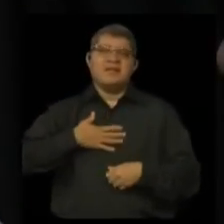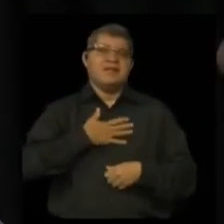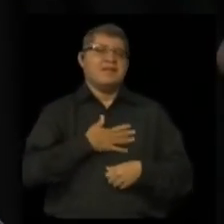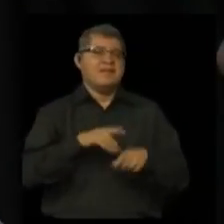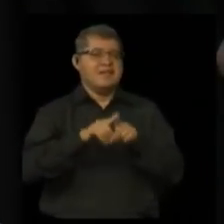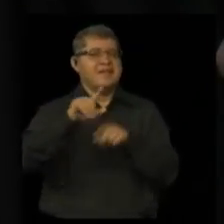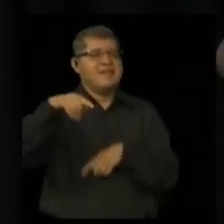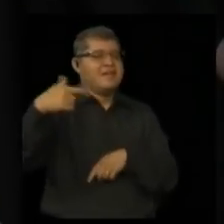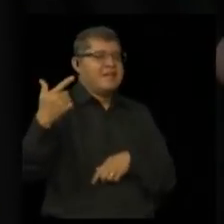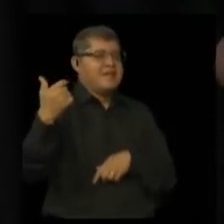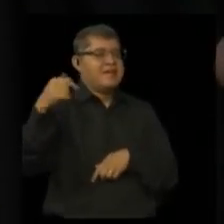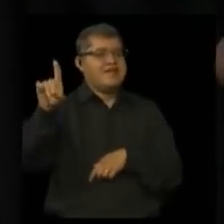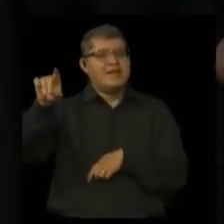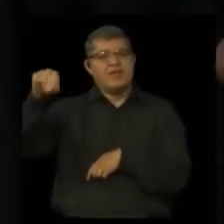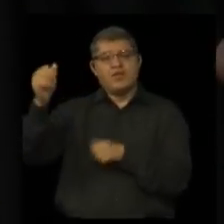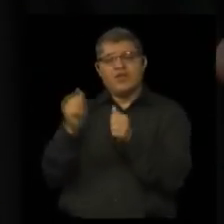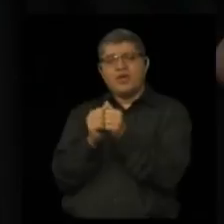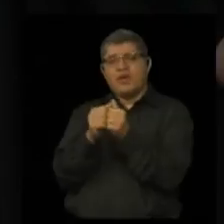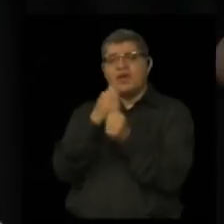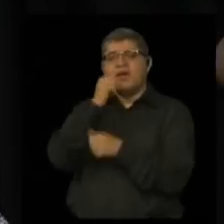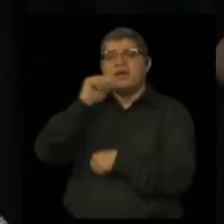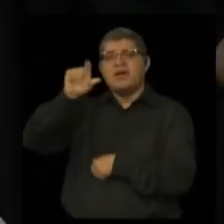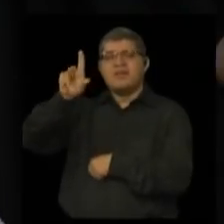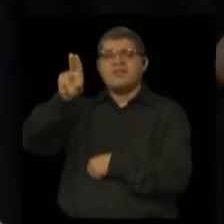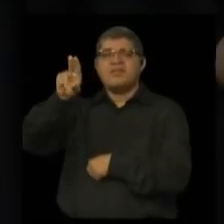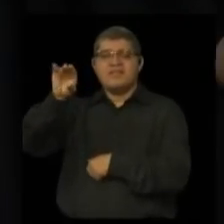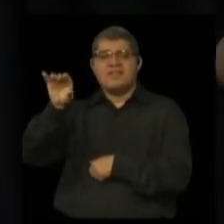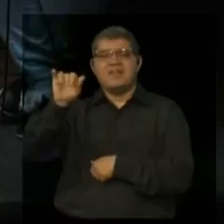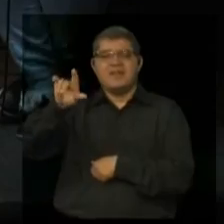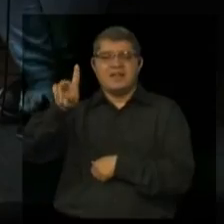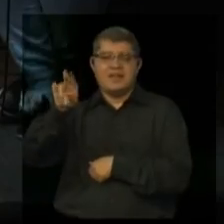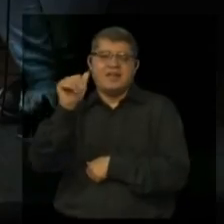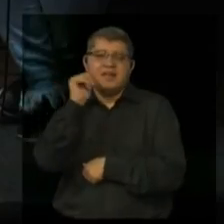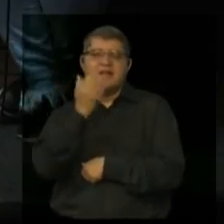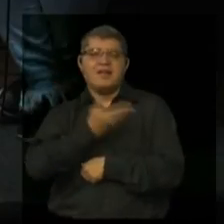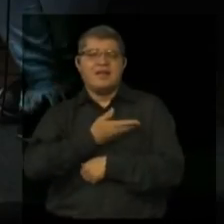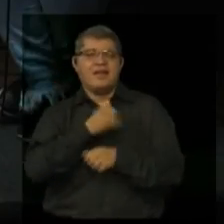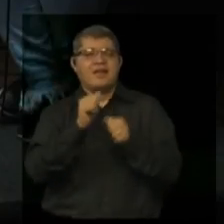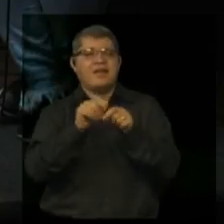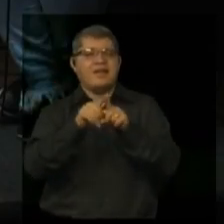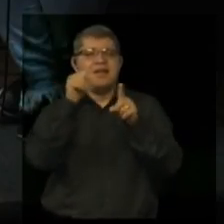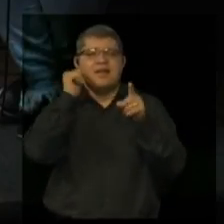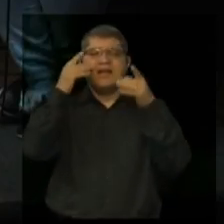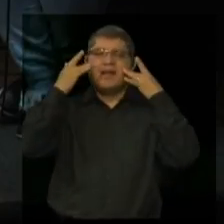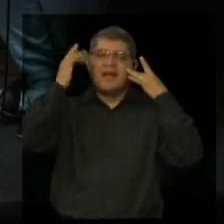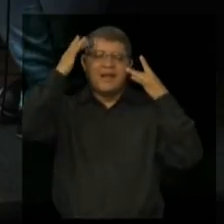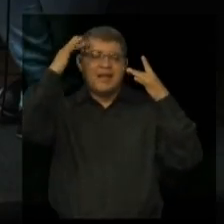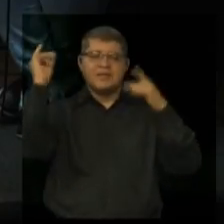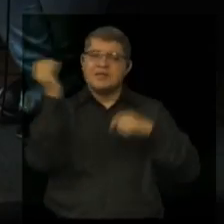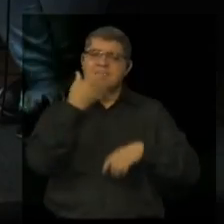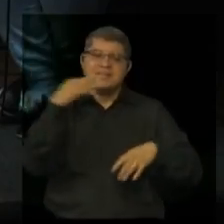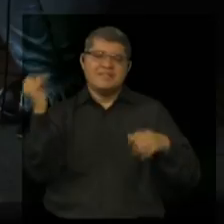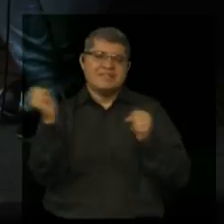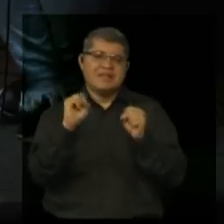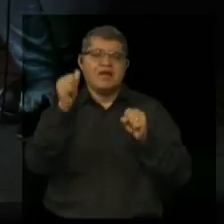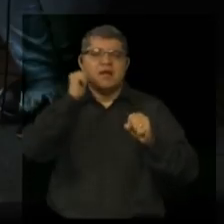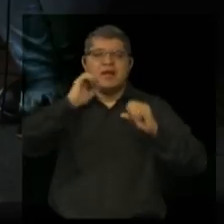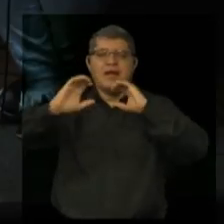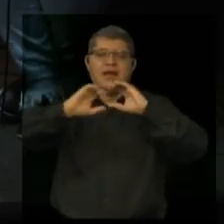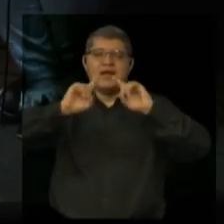E depois com ele e com a Lucy Alves, que é também uma amiga querida, uma atriz maravilhosa, né? E uma